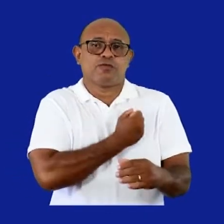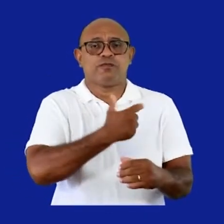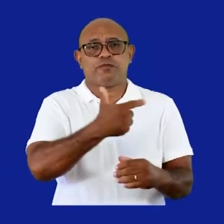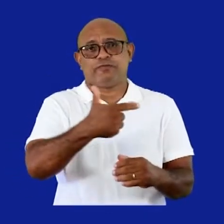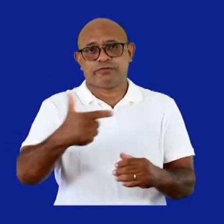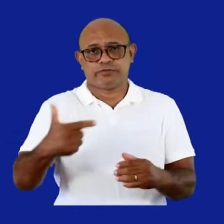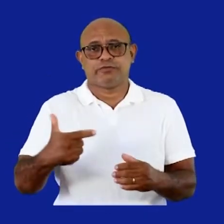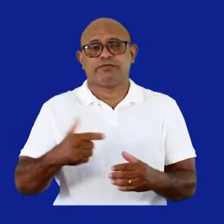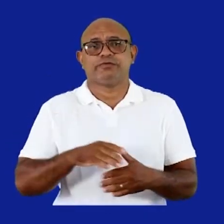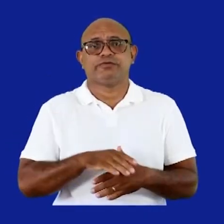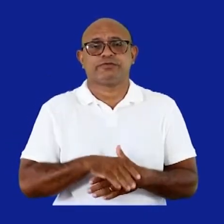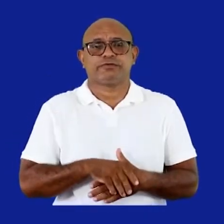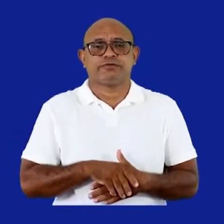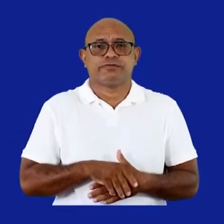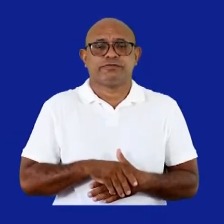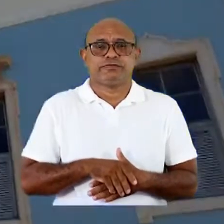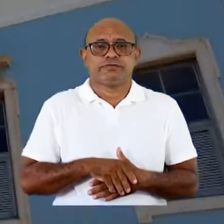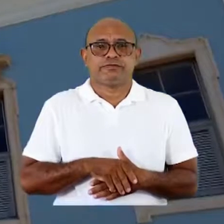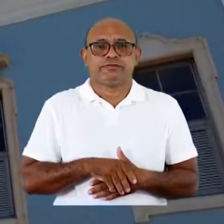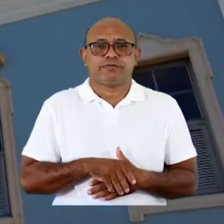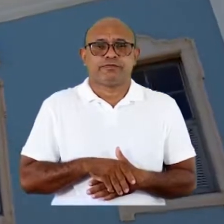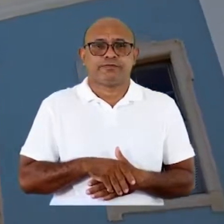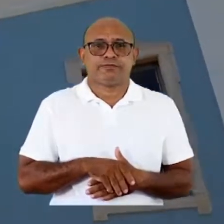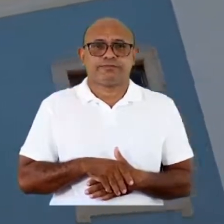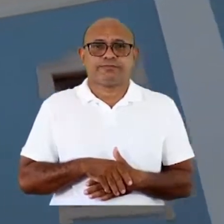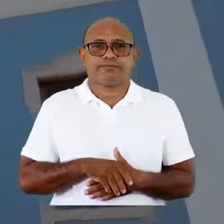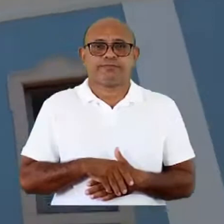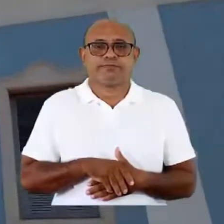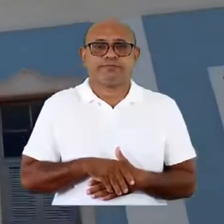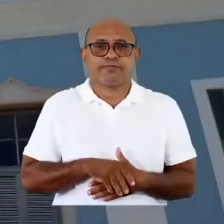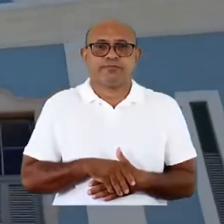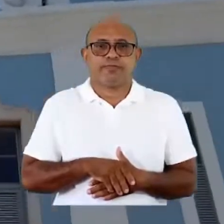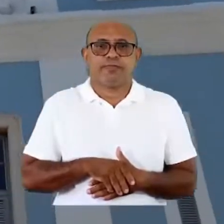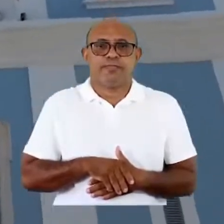22. Parnaíba é 22.